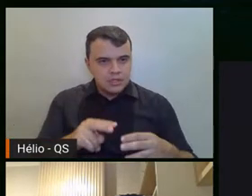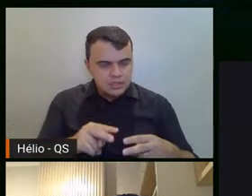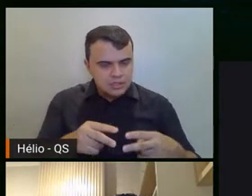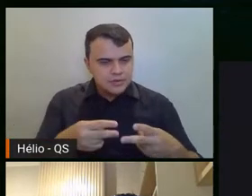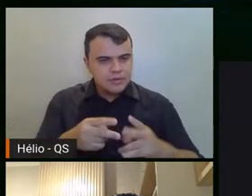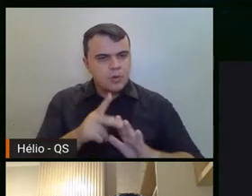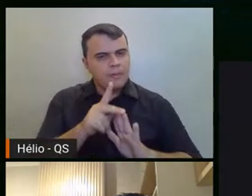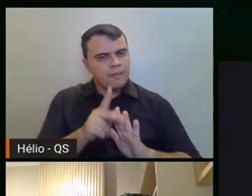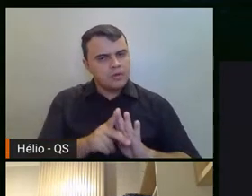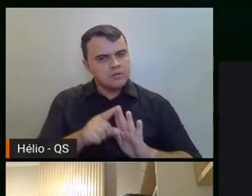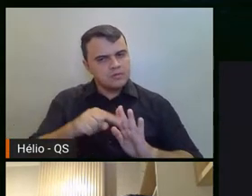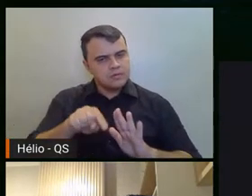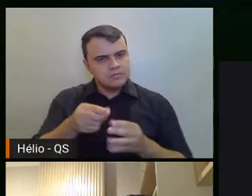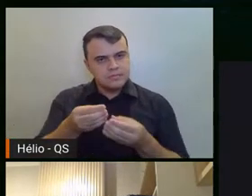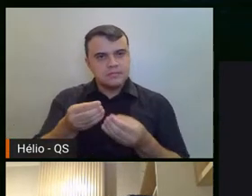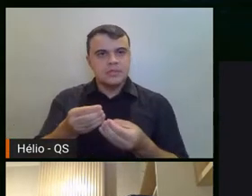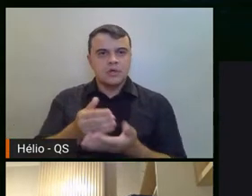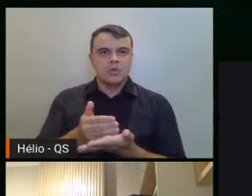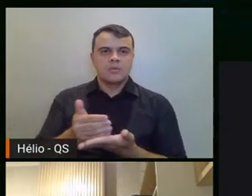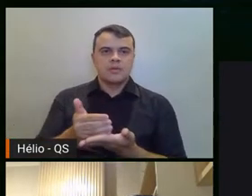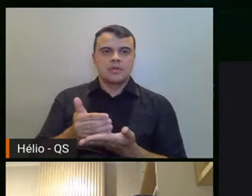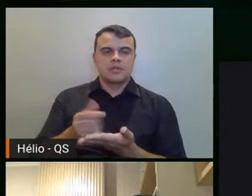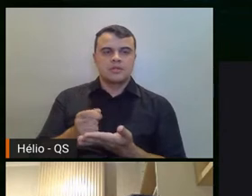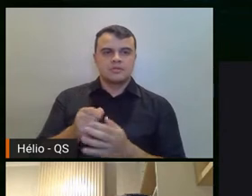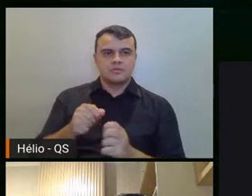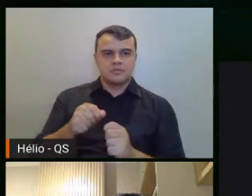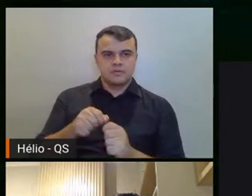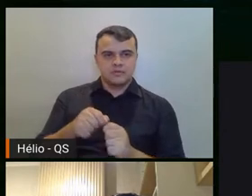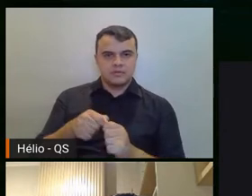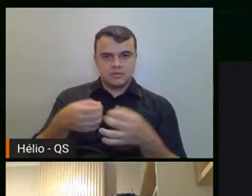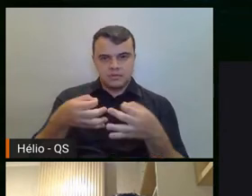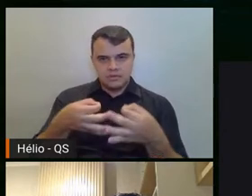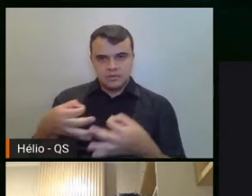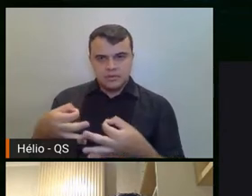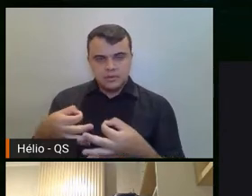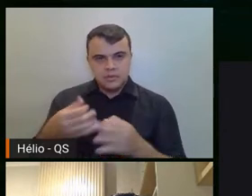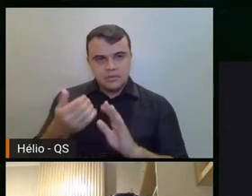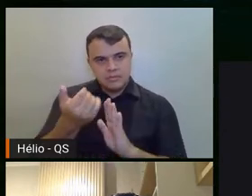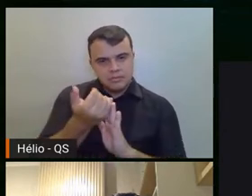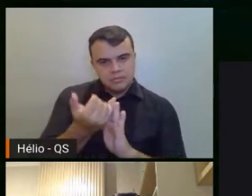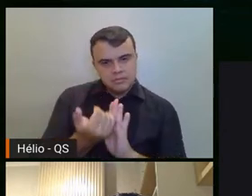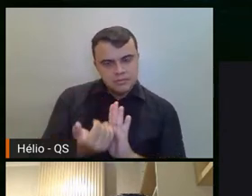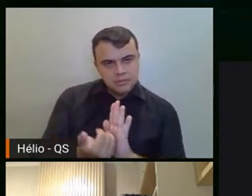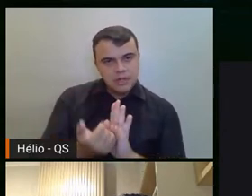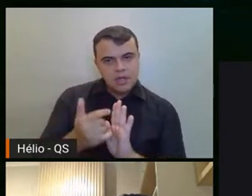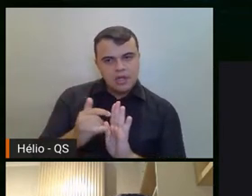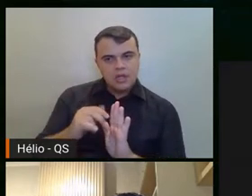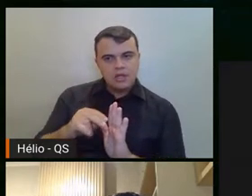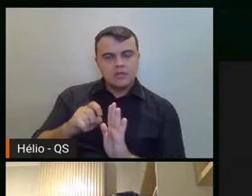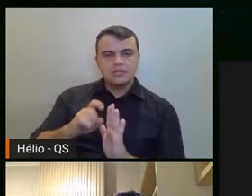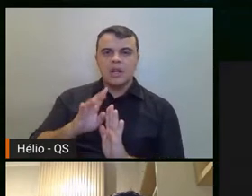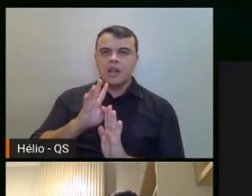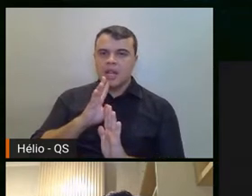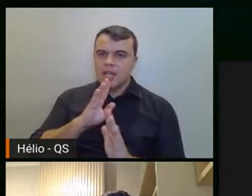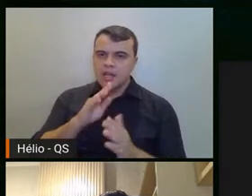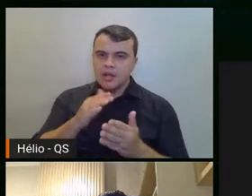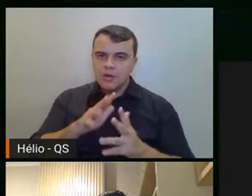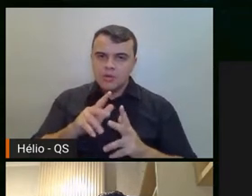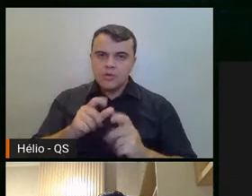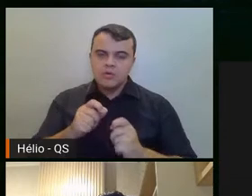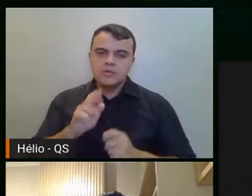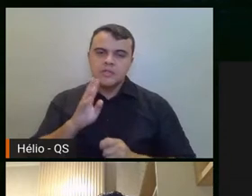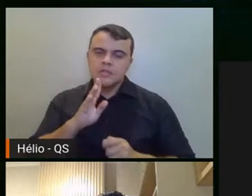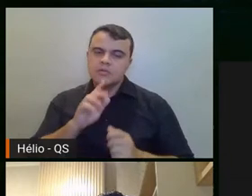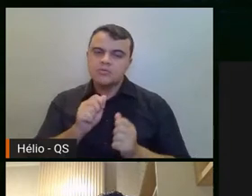projeto para vocês entregarem para começar a criar um portfólio é com scripts ali do Linux que é bem legal então tem coisas bem